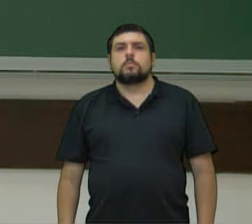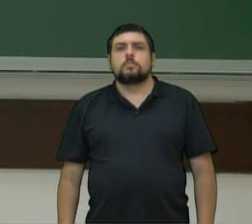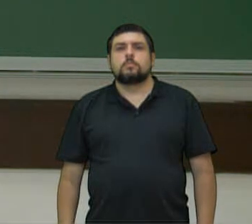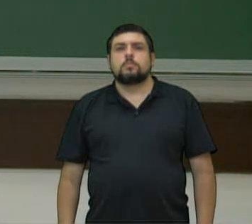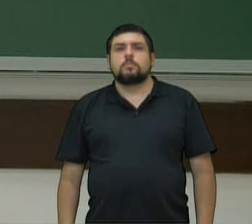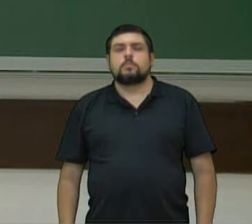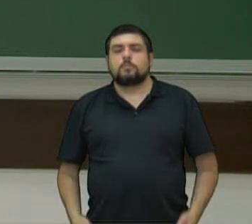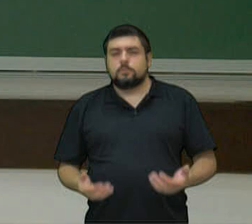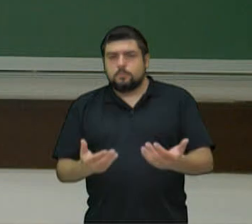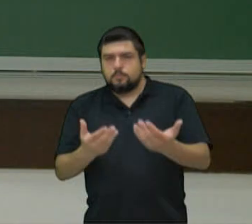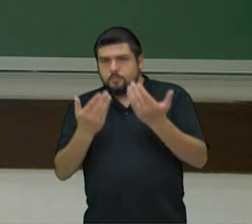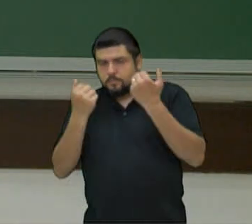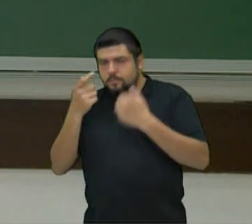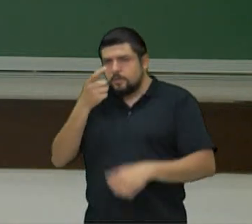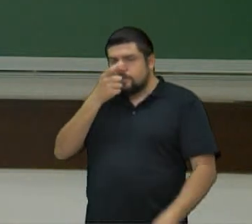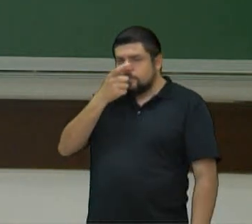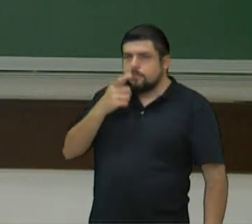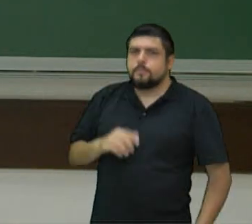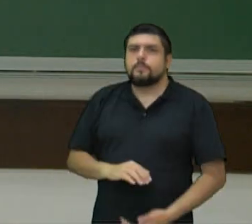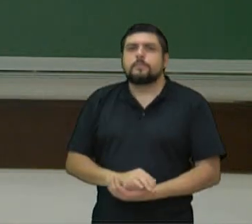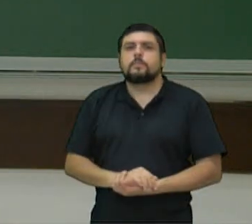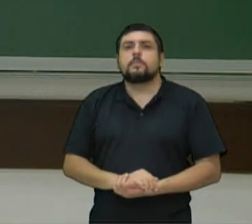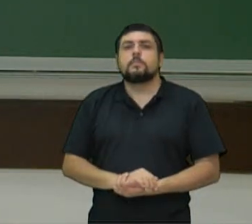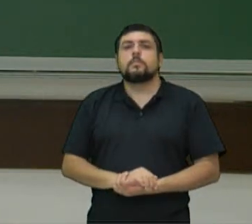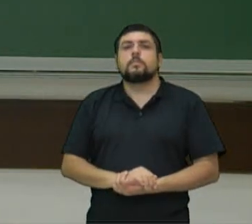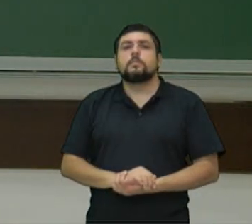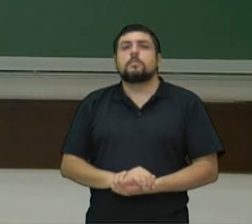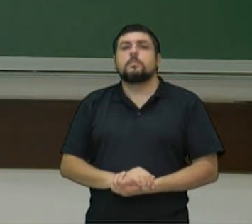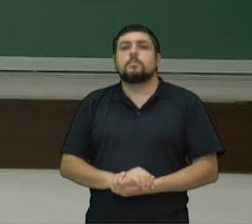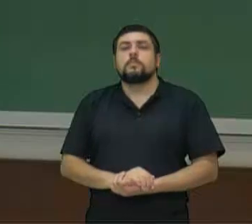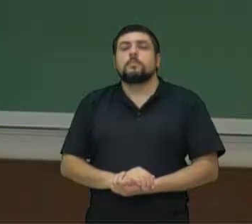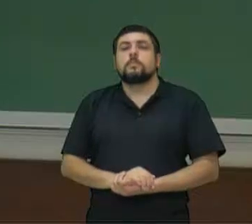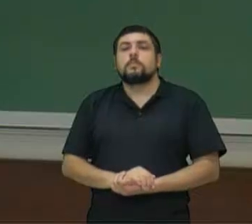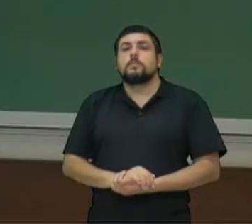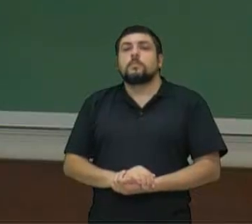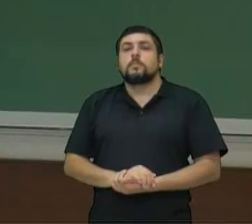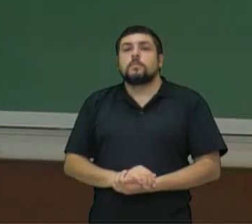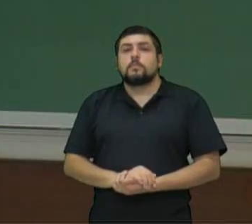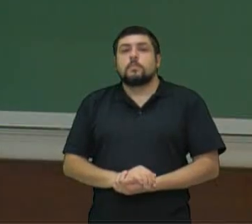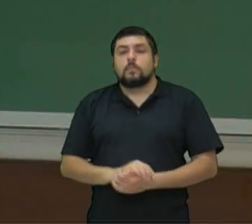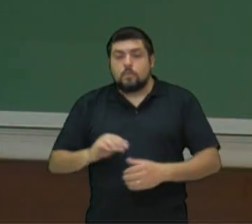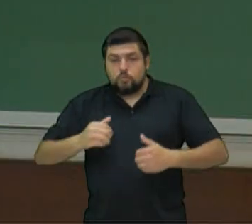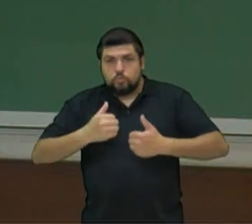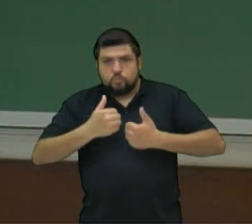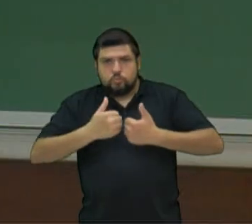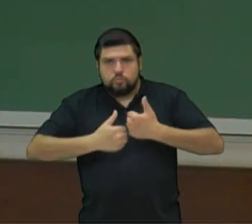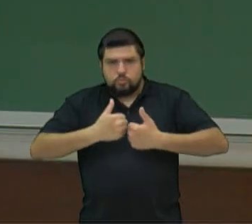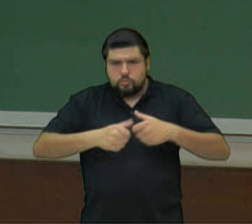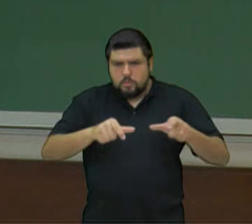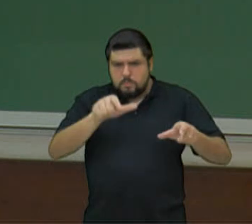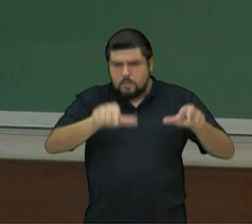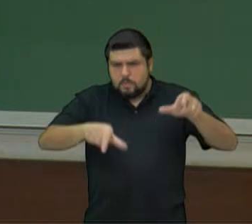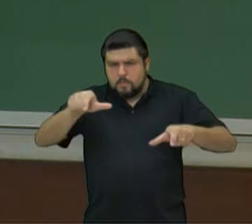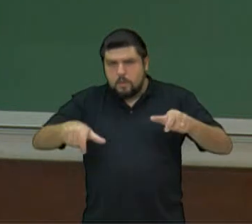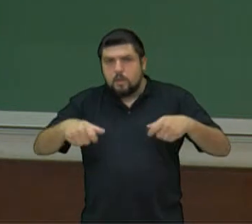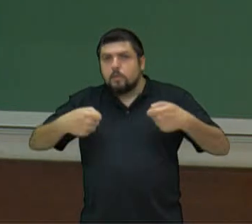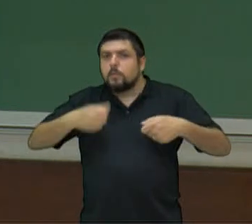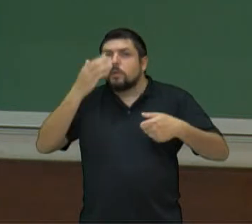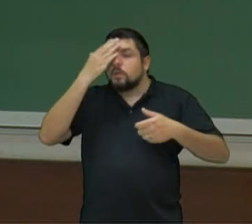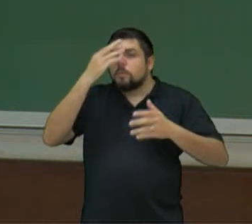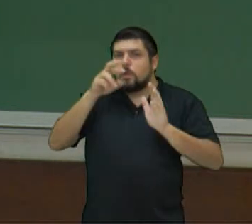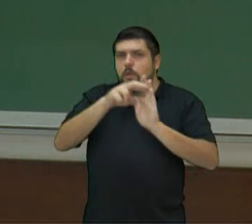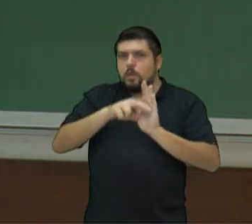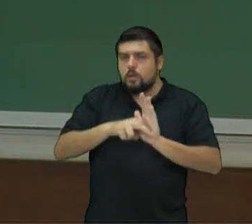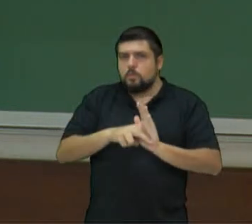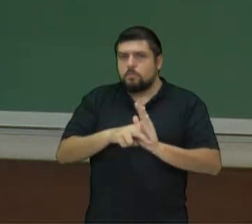Vamos conferir então? Vejam lá, ó. Os jogadores precisam conhecer as regras. Você não é permitido tocar